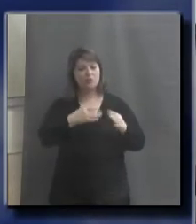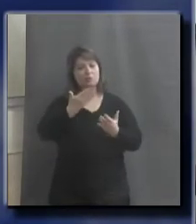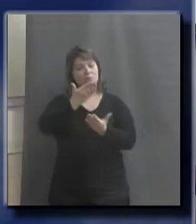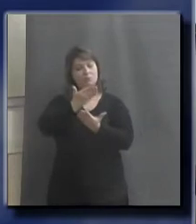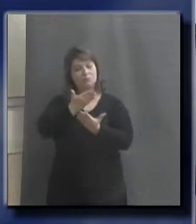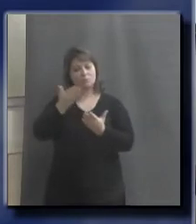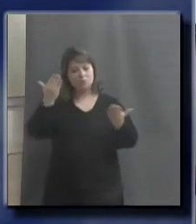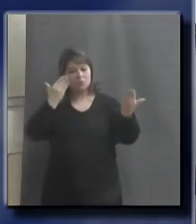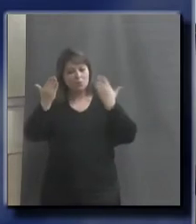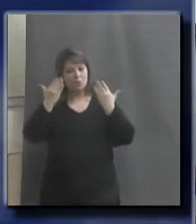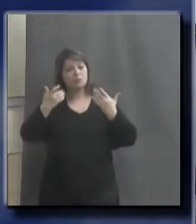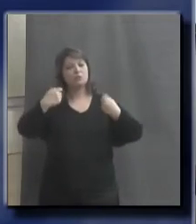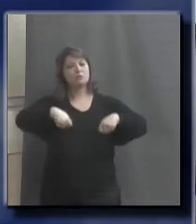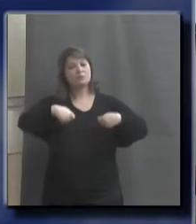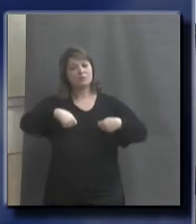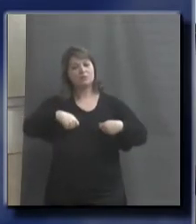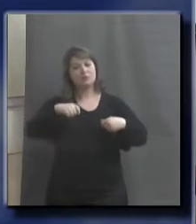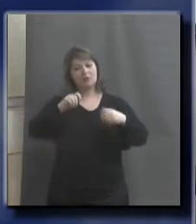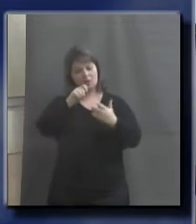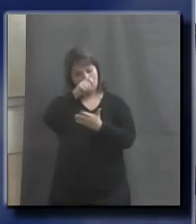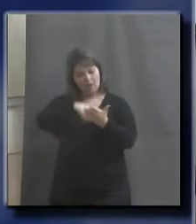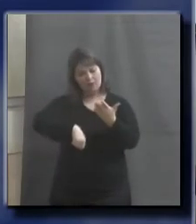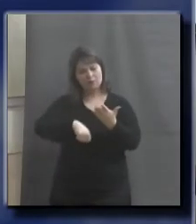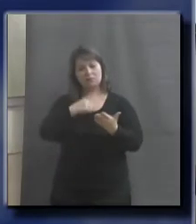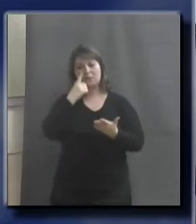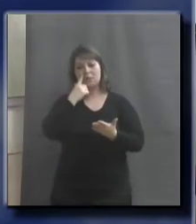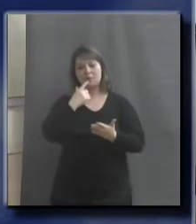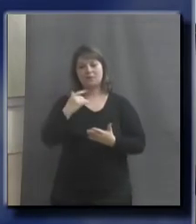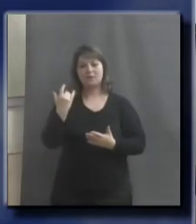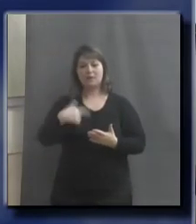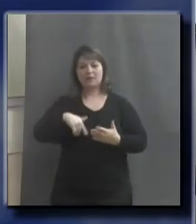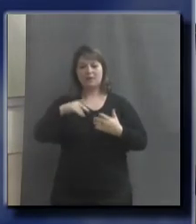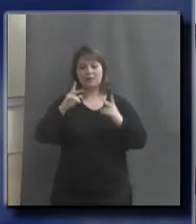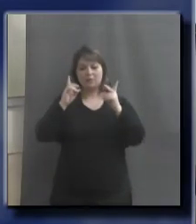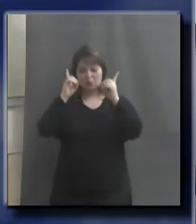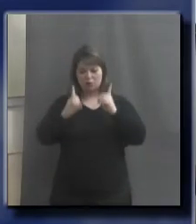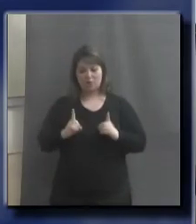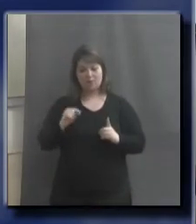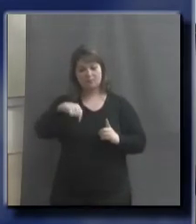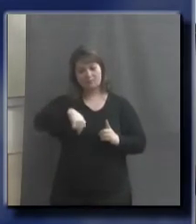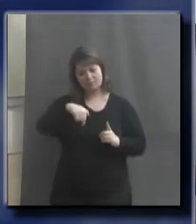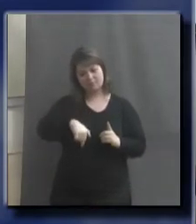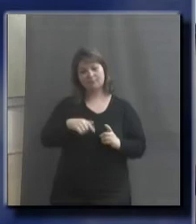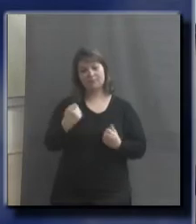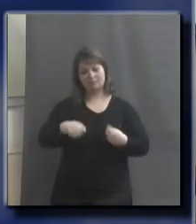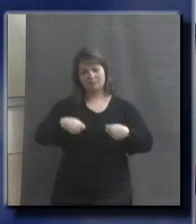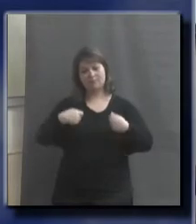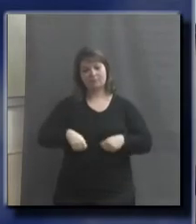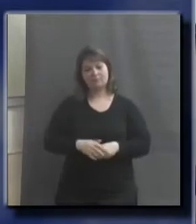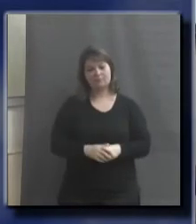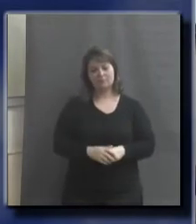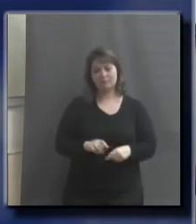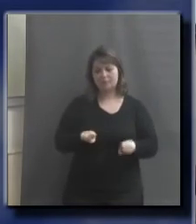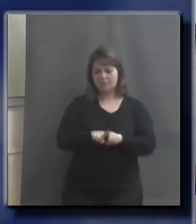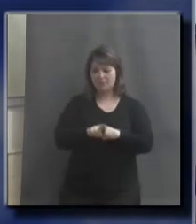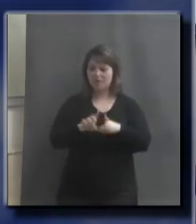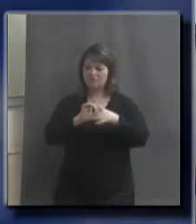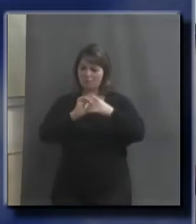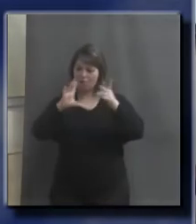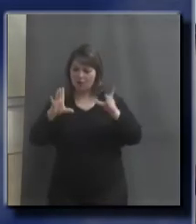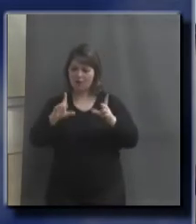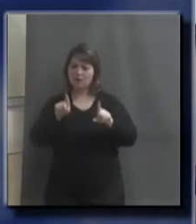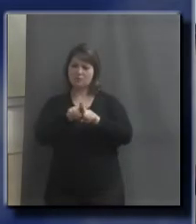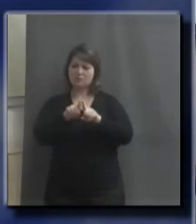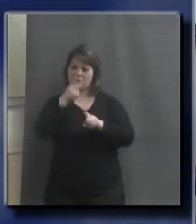deixar registrado nessa produção das diretrizes? É uma produção que se pretende democrática, participativa, que